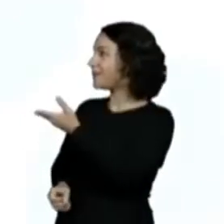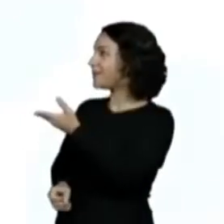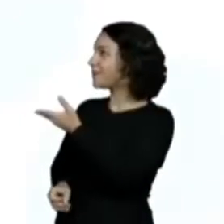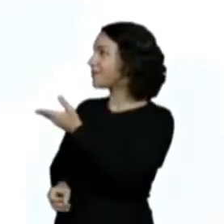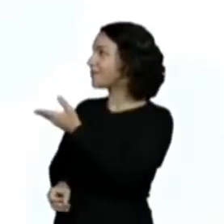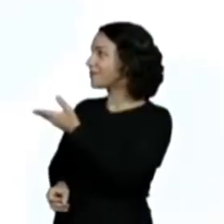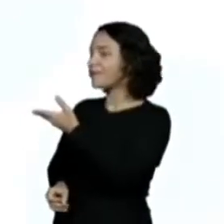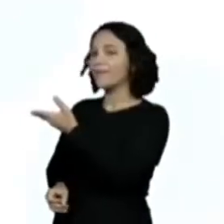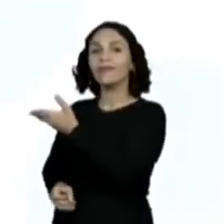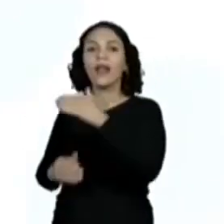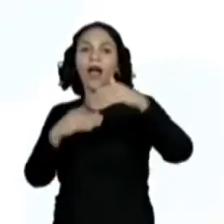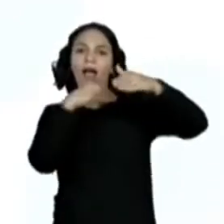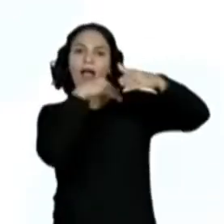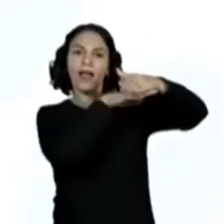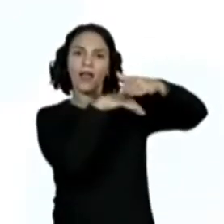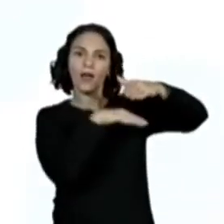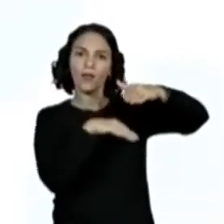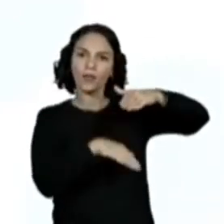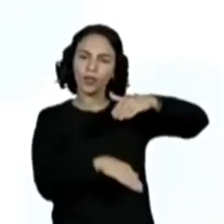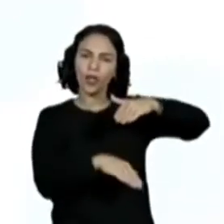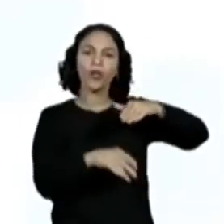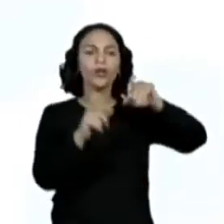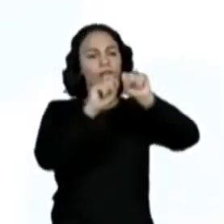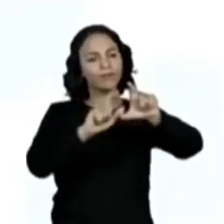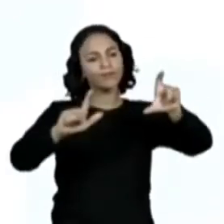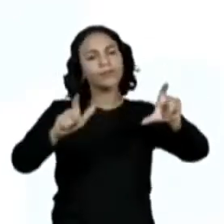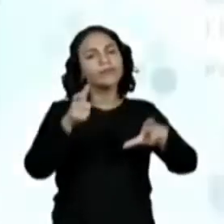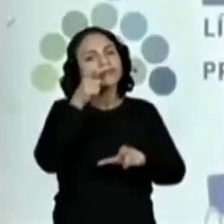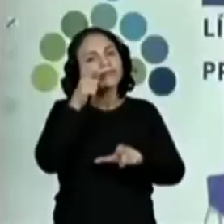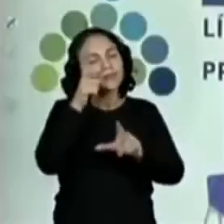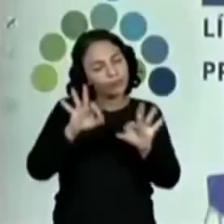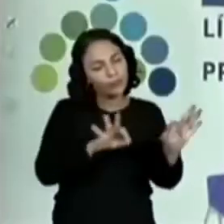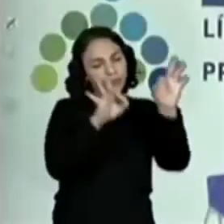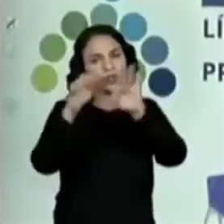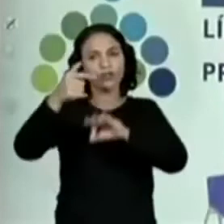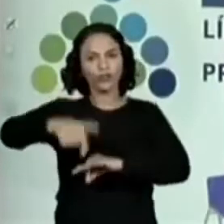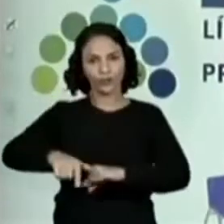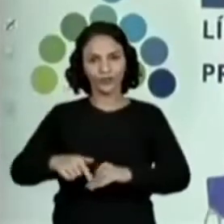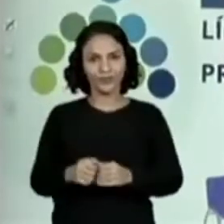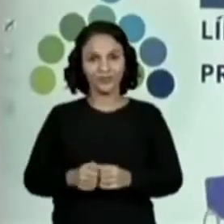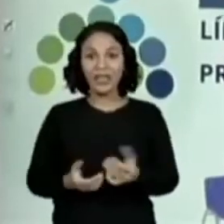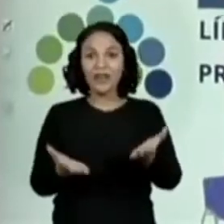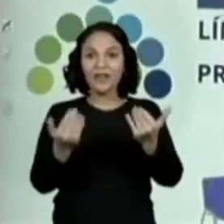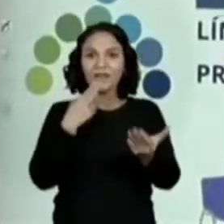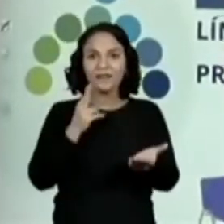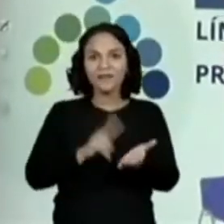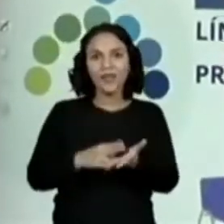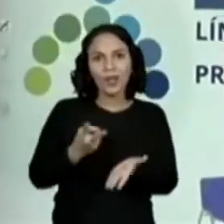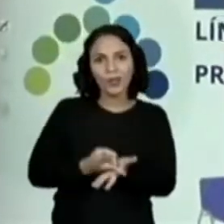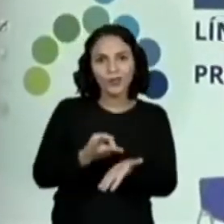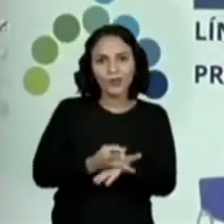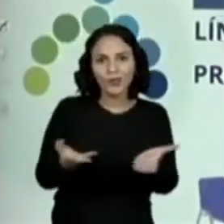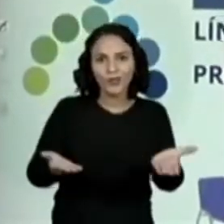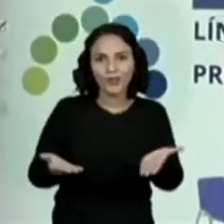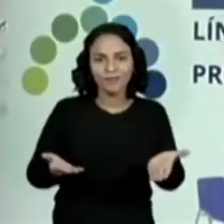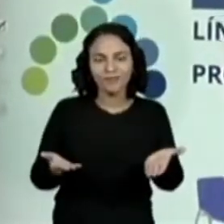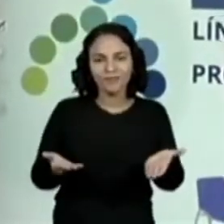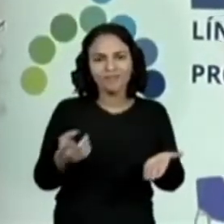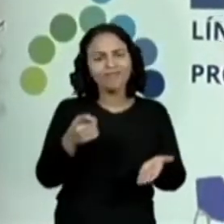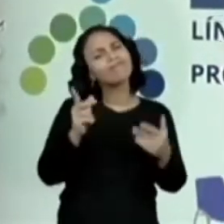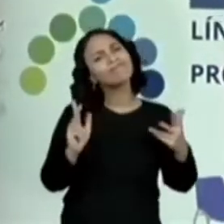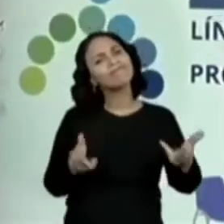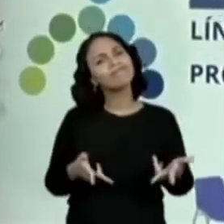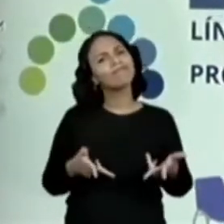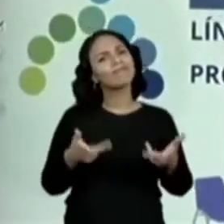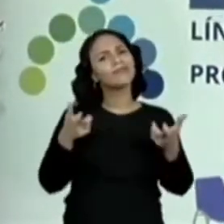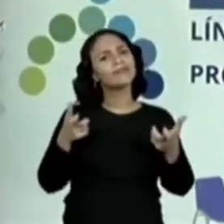repositório e assistir. Vamos continuar nosso trabalho com as cartas na aula de hoje? Vocês perceberam